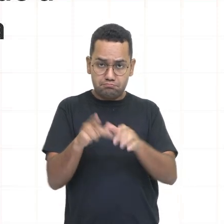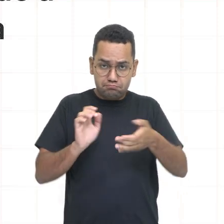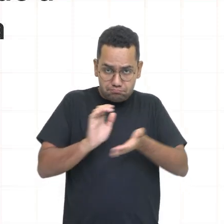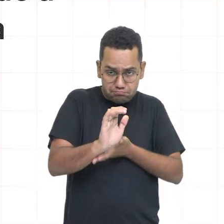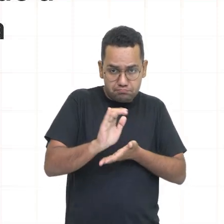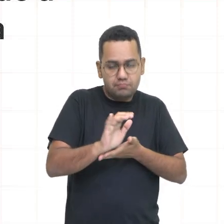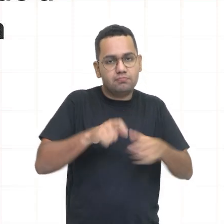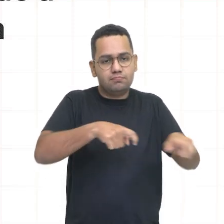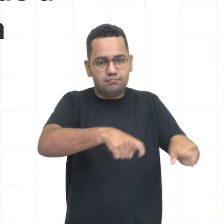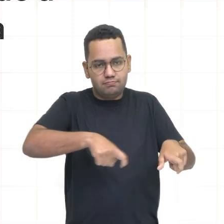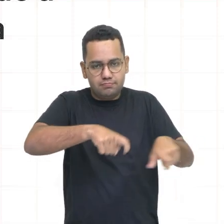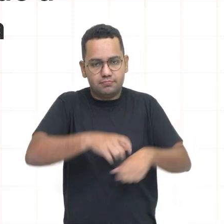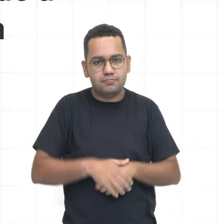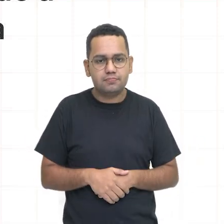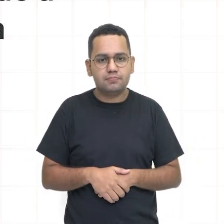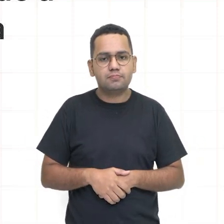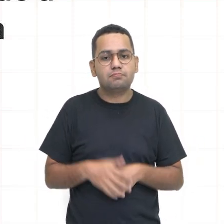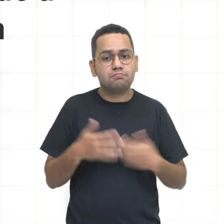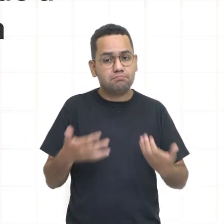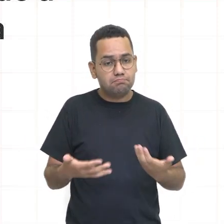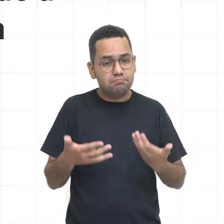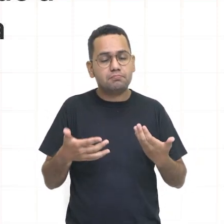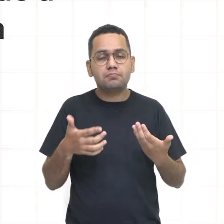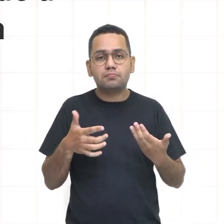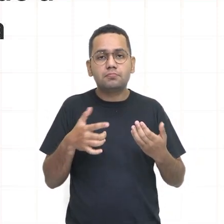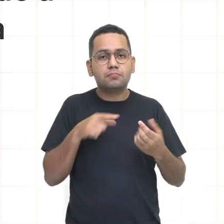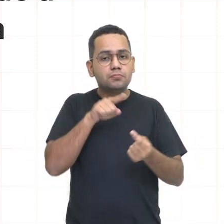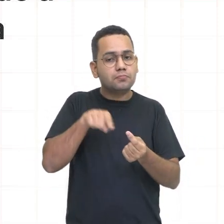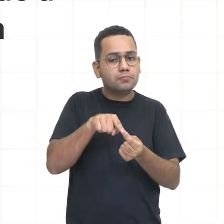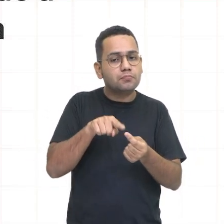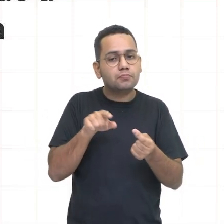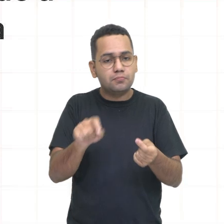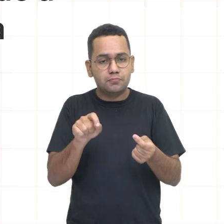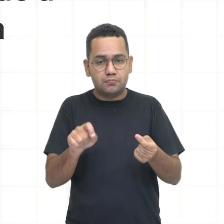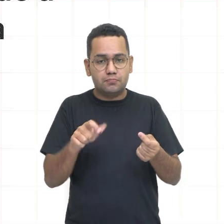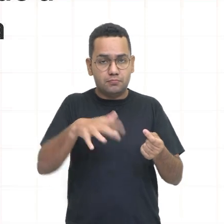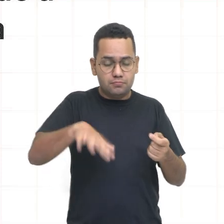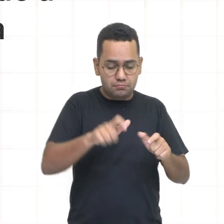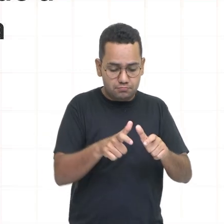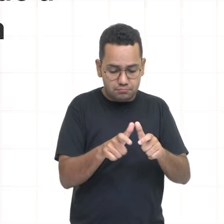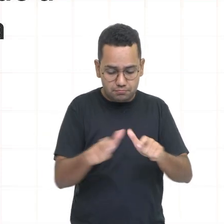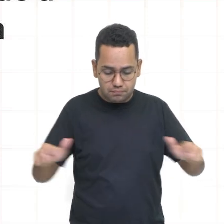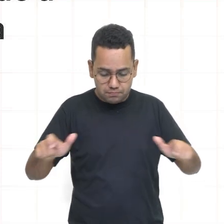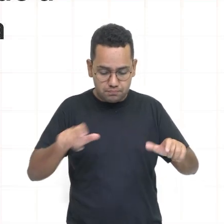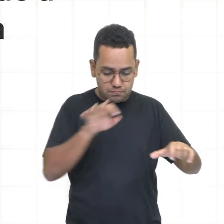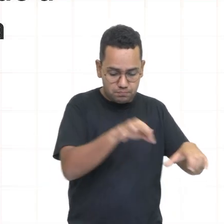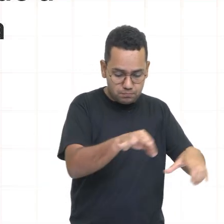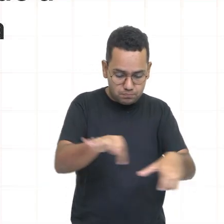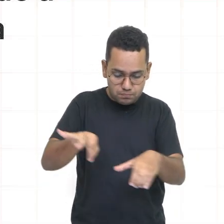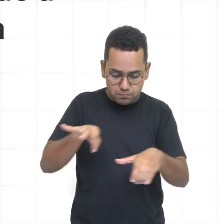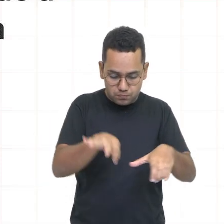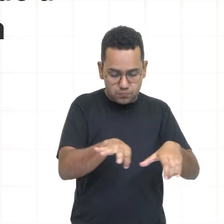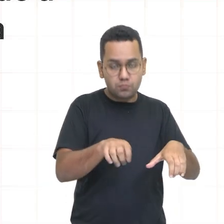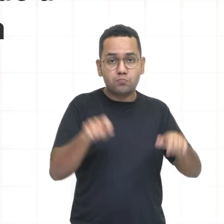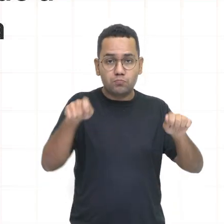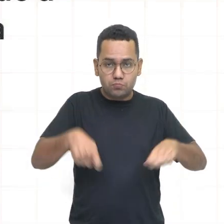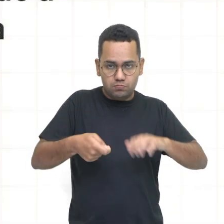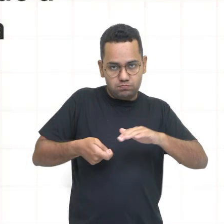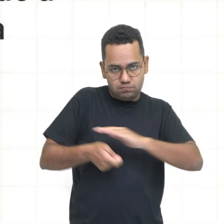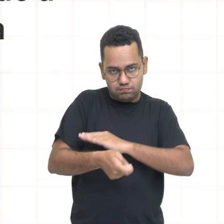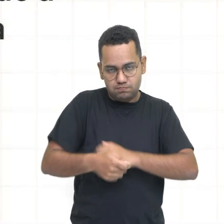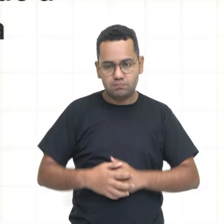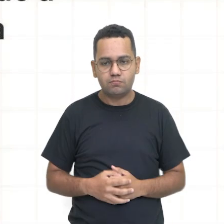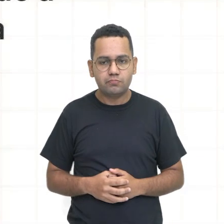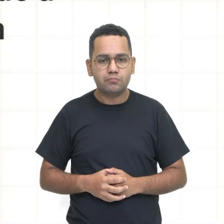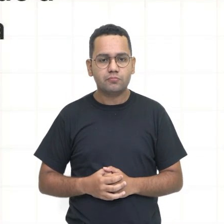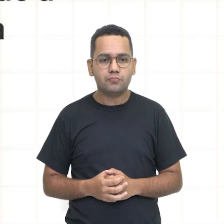uma característica, o financiamento beneficiava as grandes propriedades. Vamos pegar então a